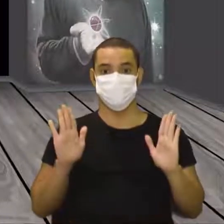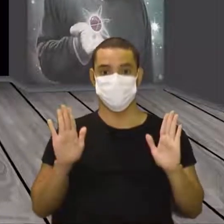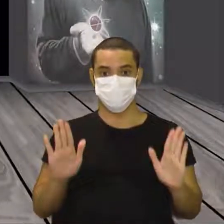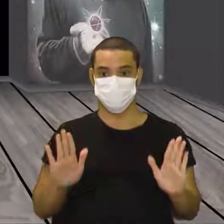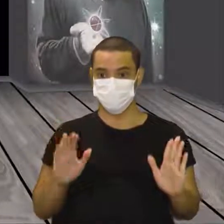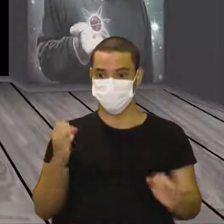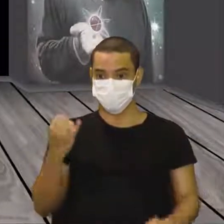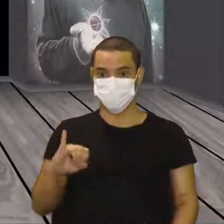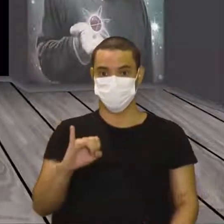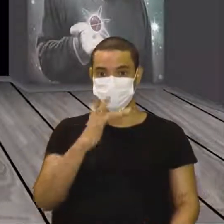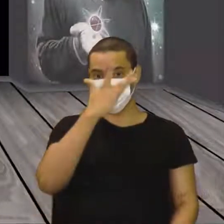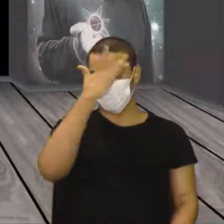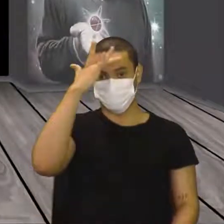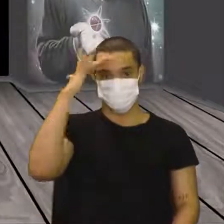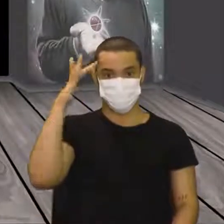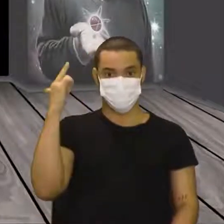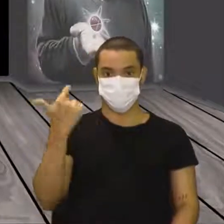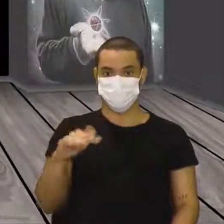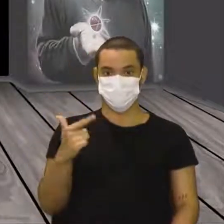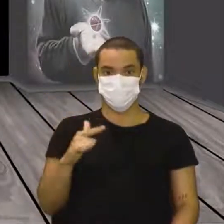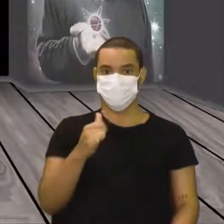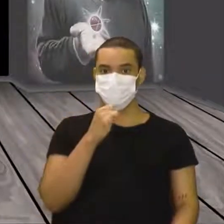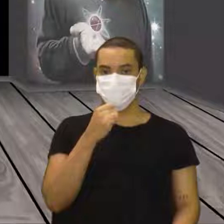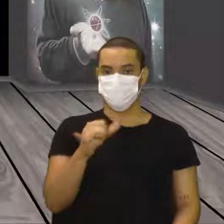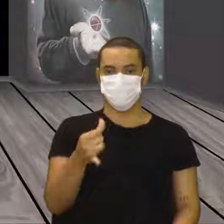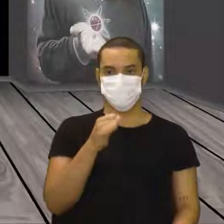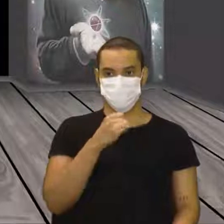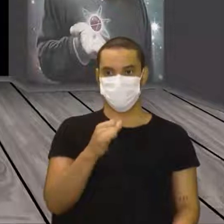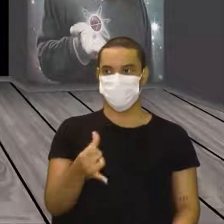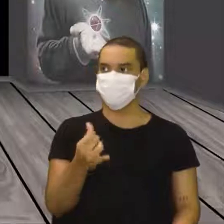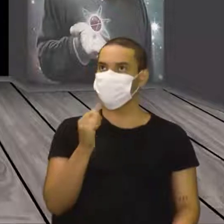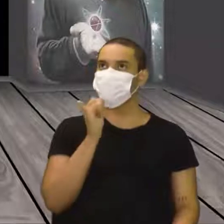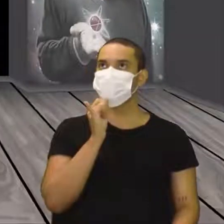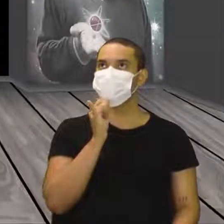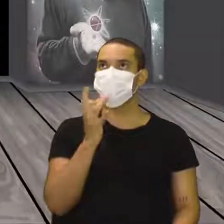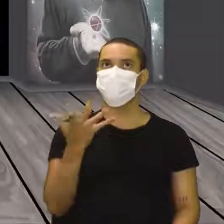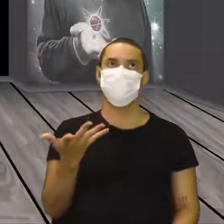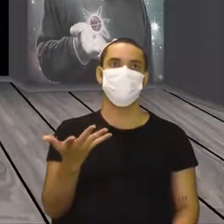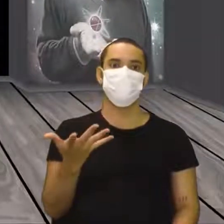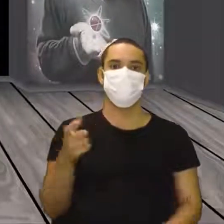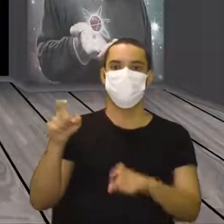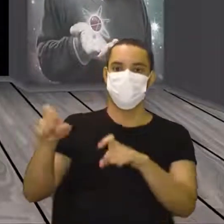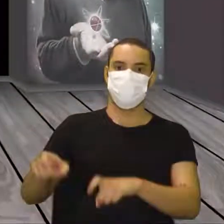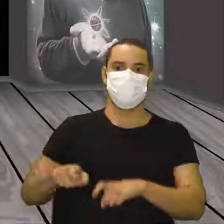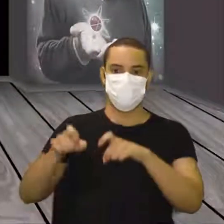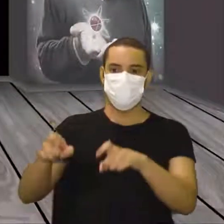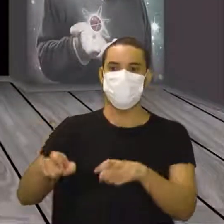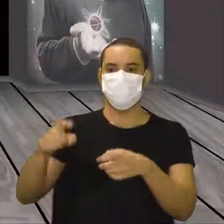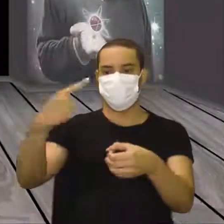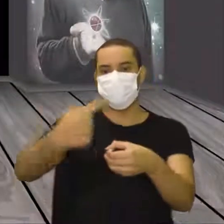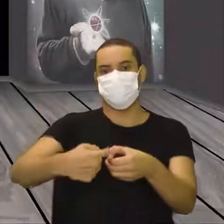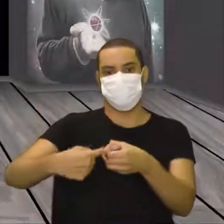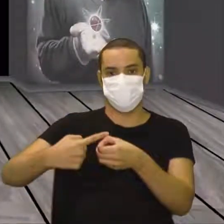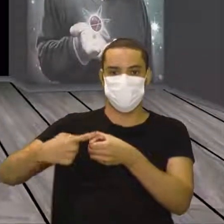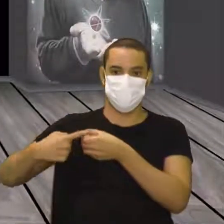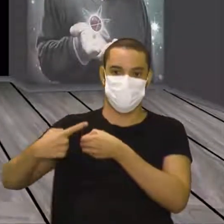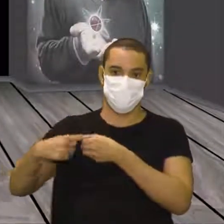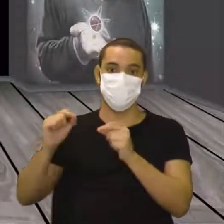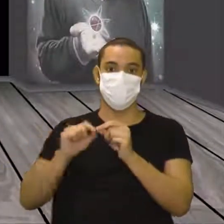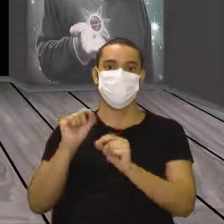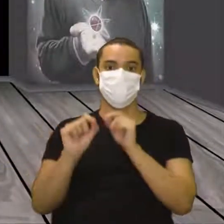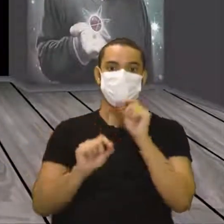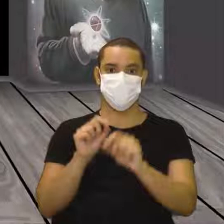quem não tem, por exemplo, energia em certas situações, um sítio isolado, vamos dizer, bem isolado mesmo, o que o cara vai fazer?